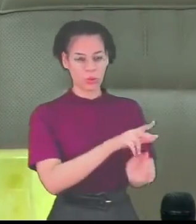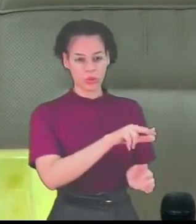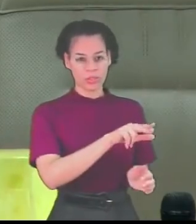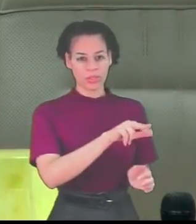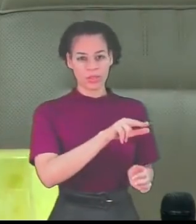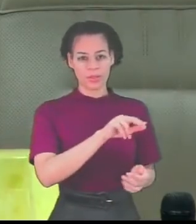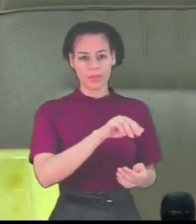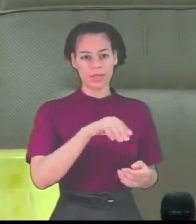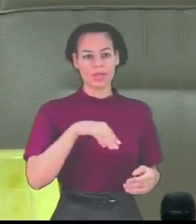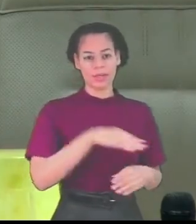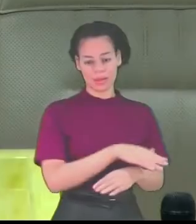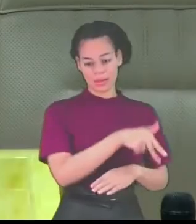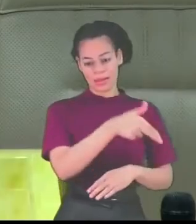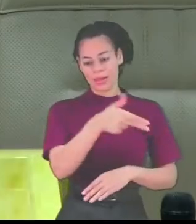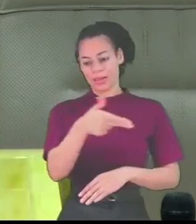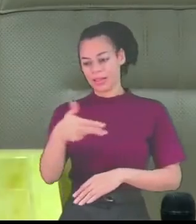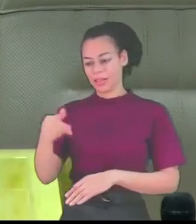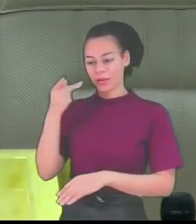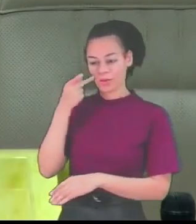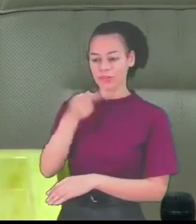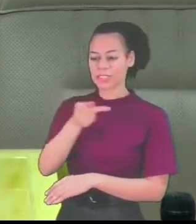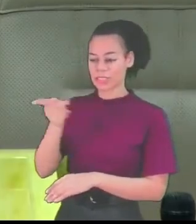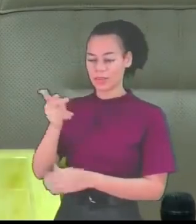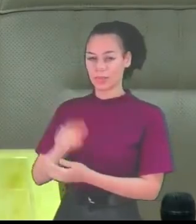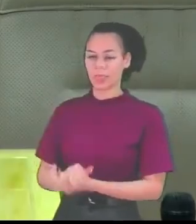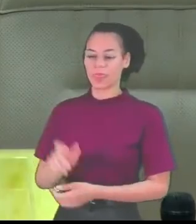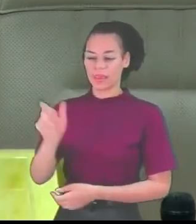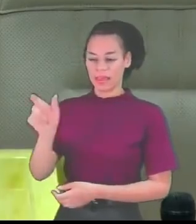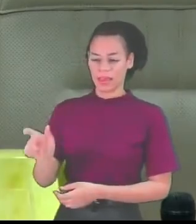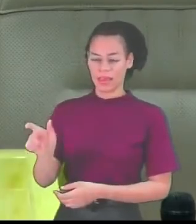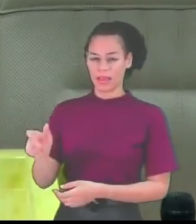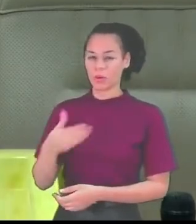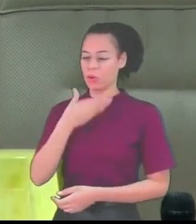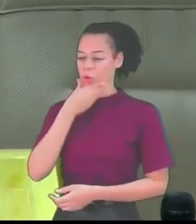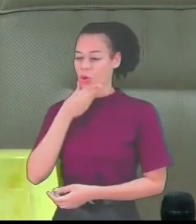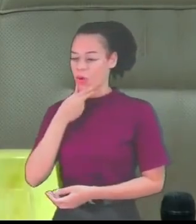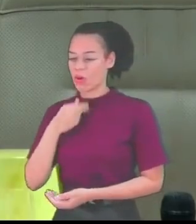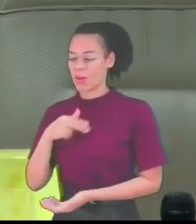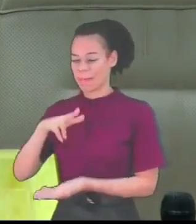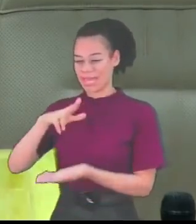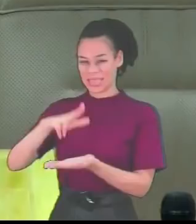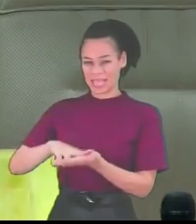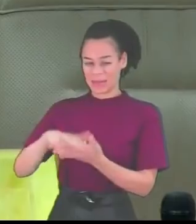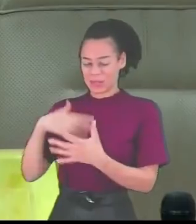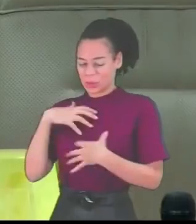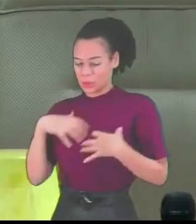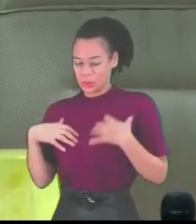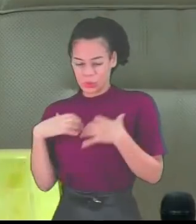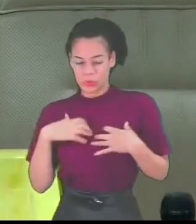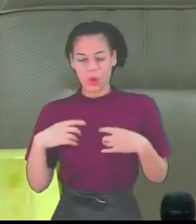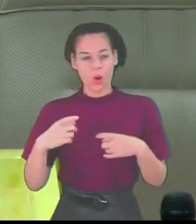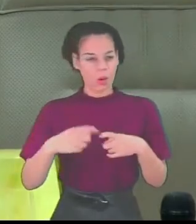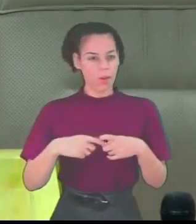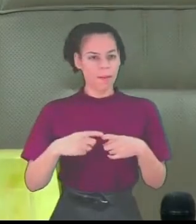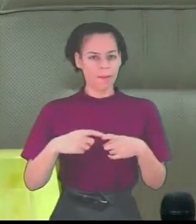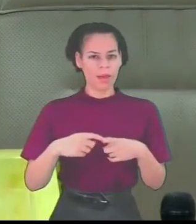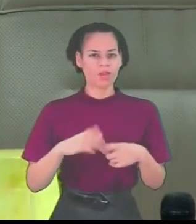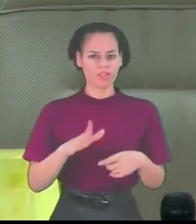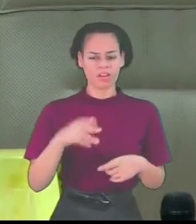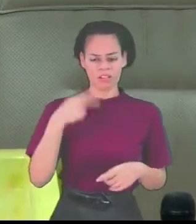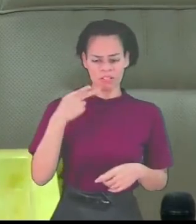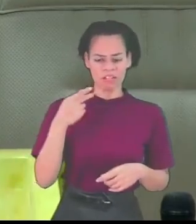elas foram e quando chega lá o homem está agonizante na cama médico já mandou para casa para morrer com a